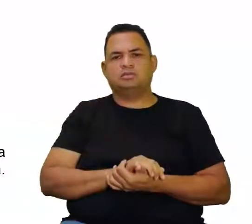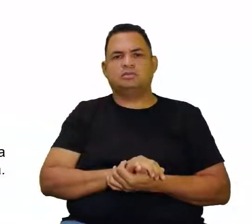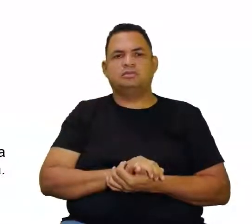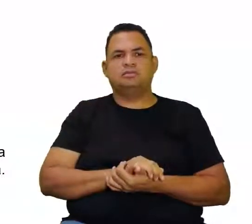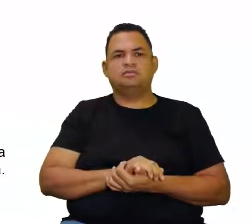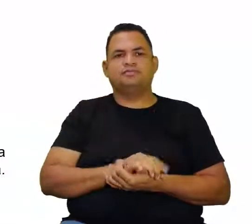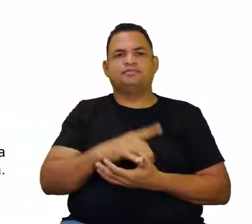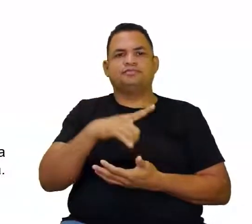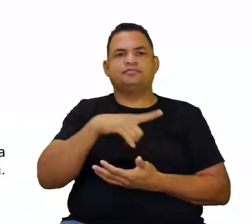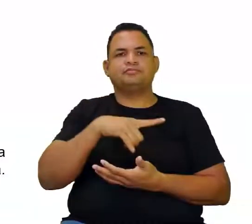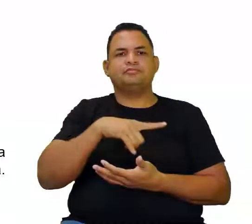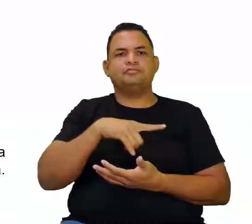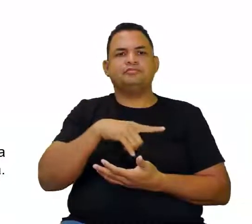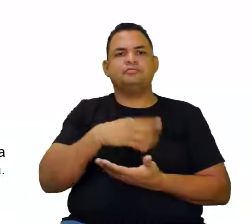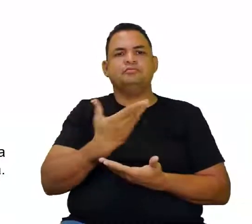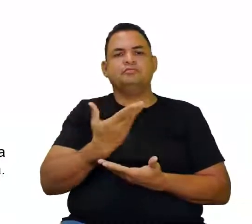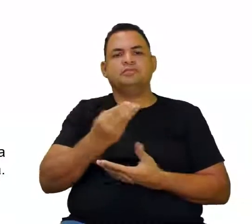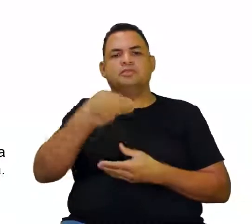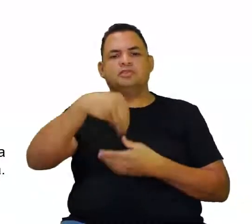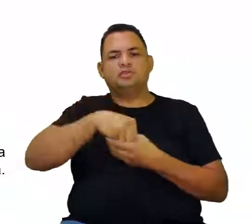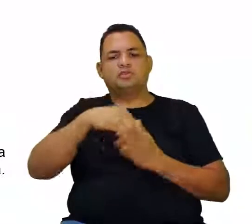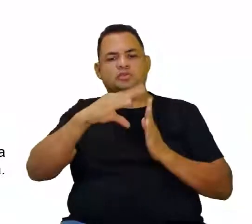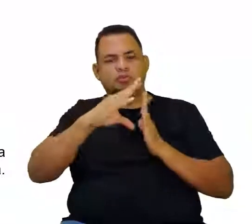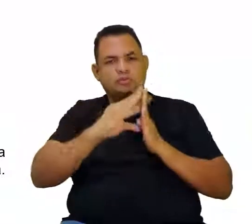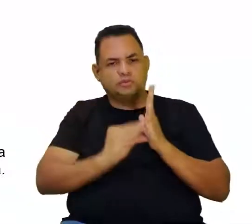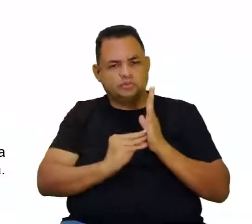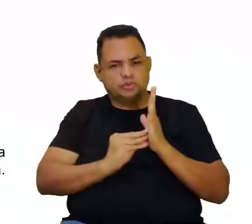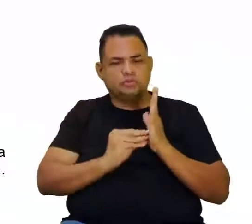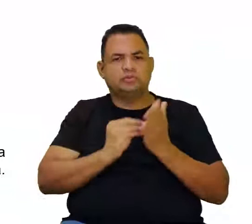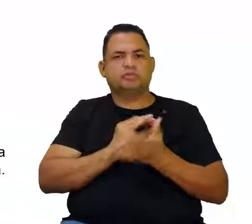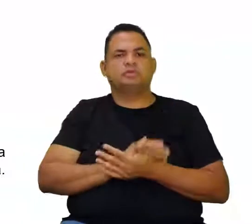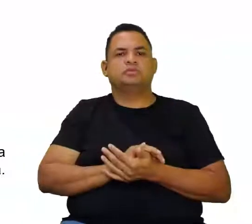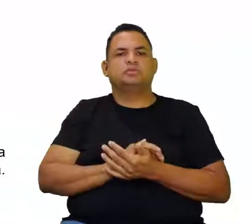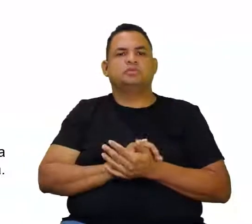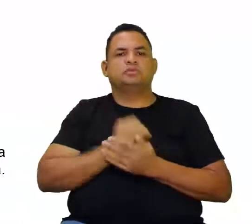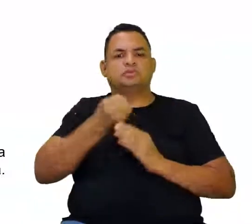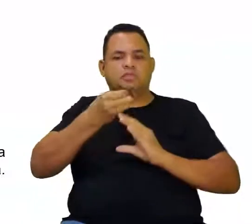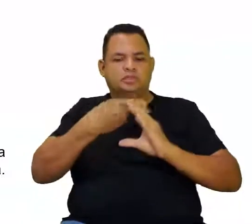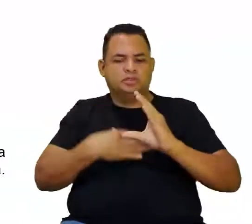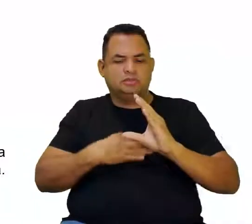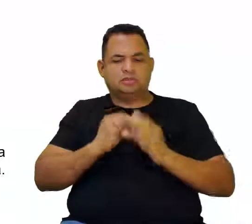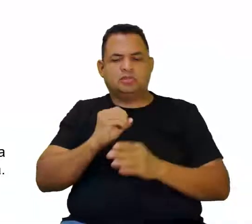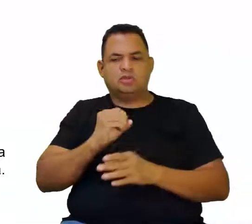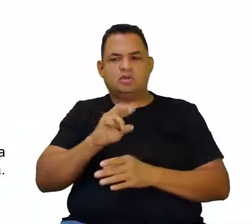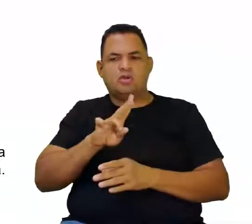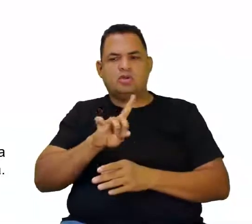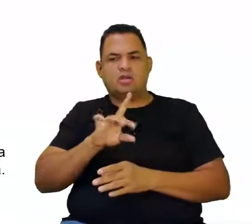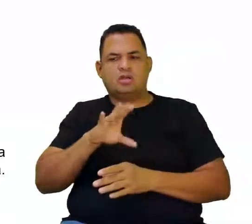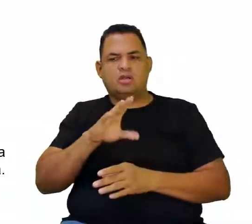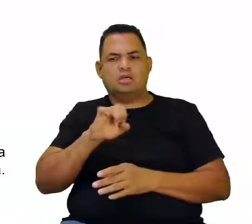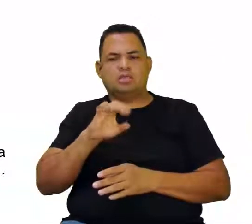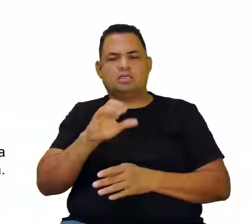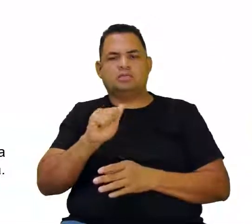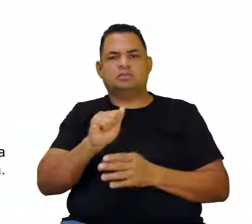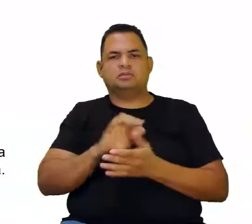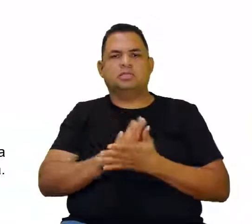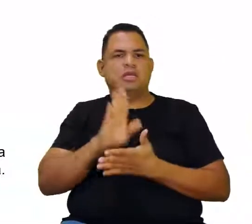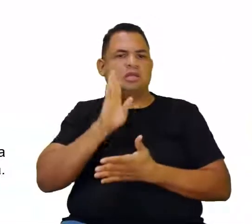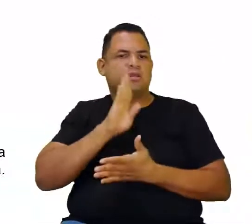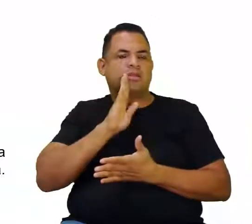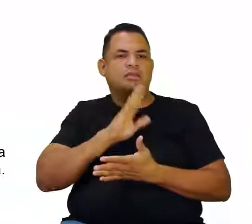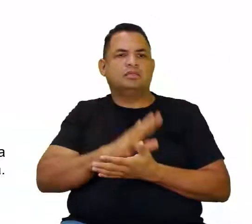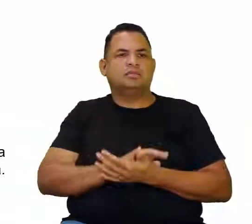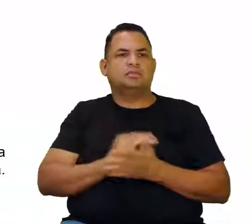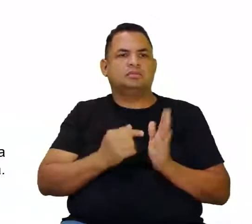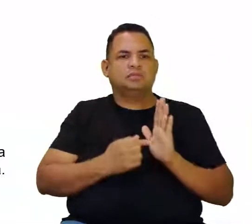a ver com os nossos conteúdos, né? Os nossos conteúdos de funções orgânicas, e ela é bem bacaninha porque